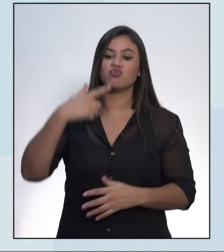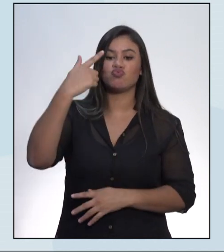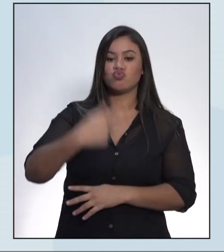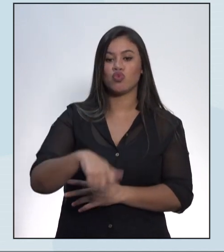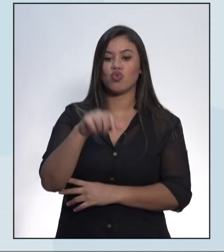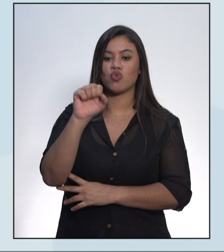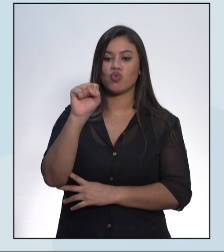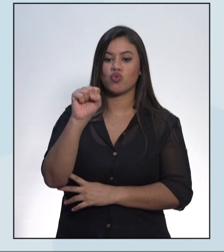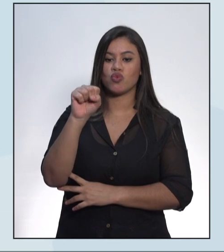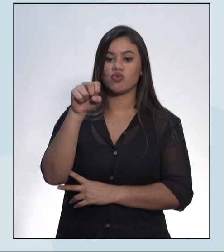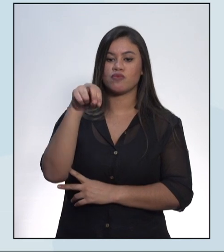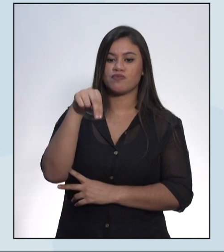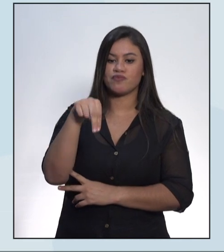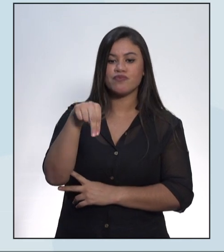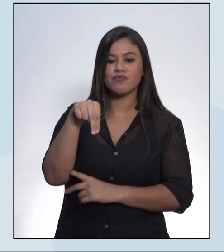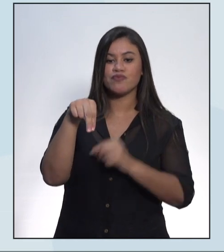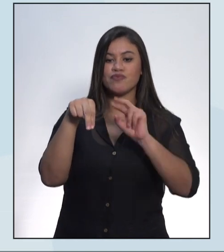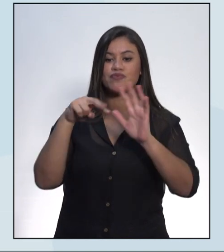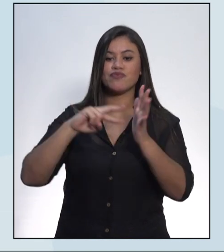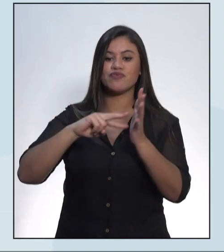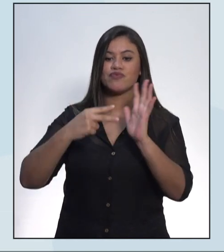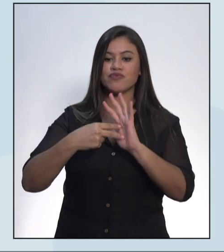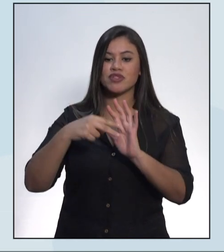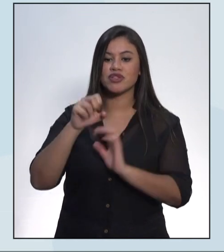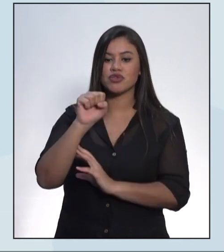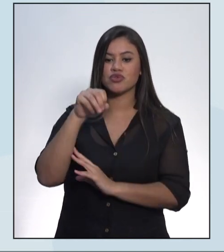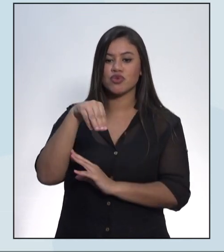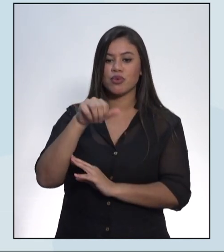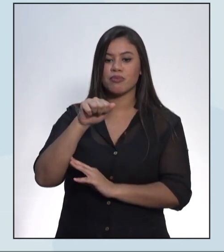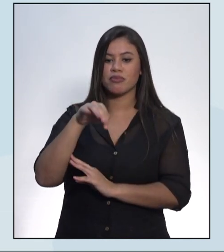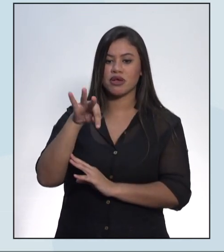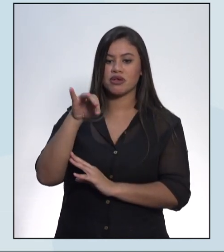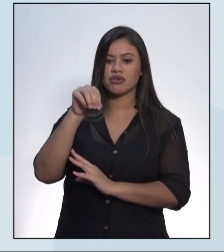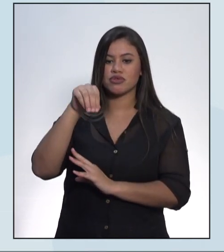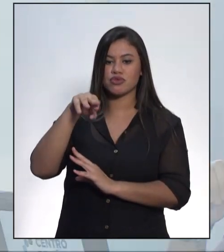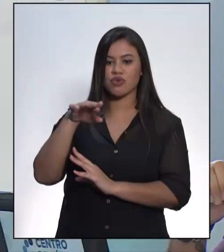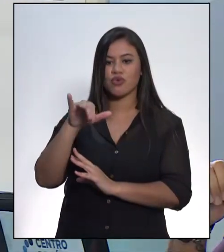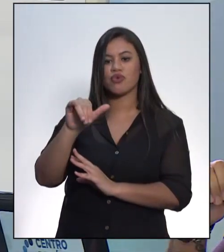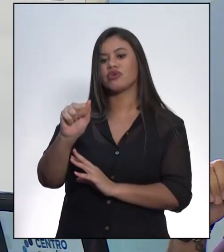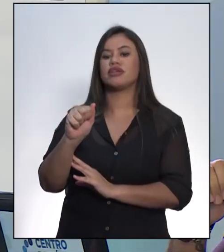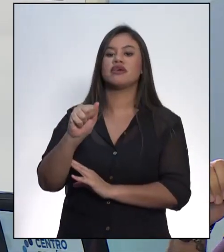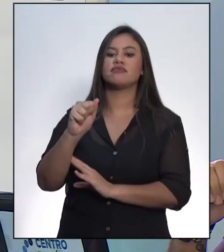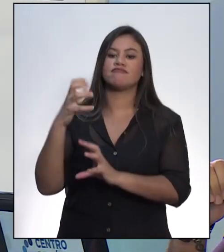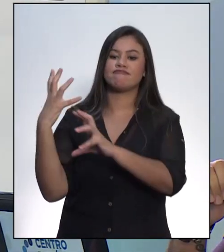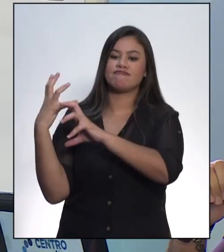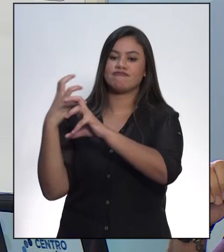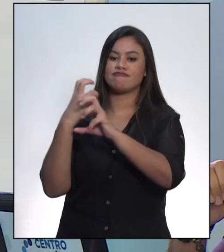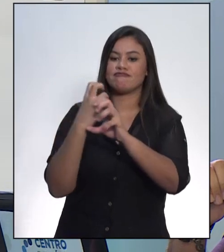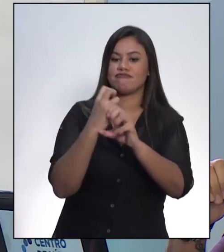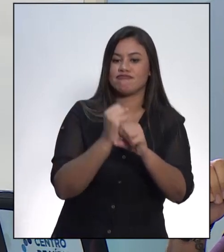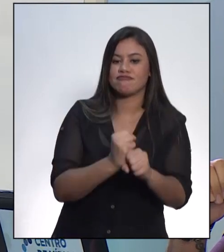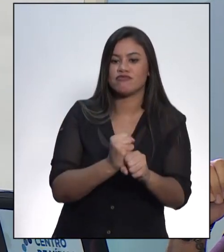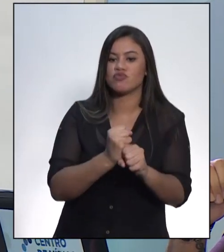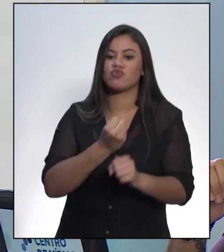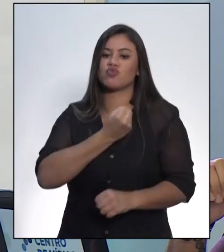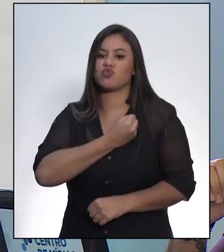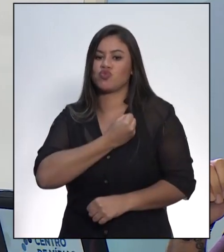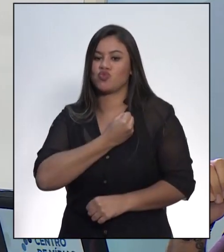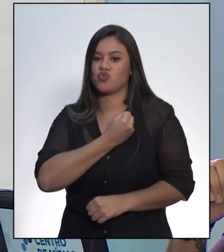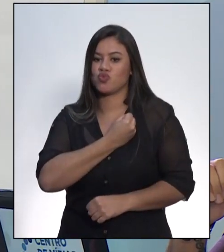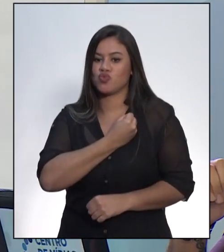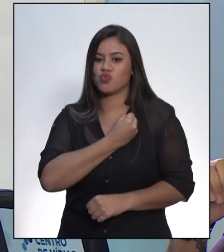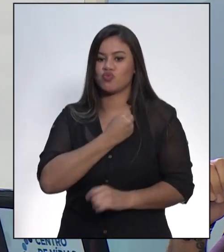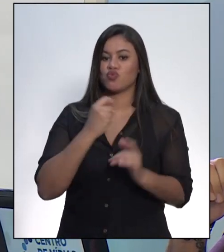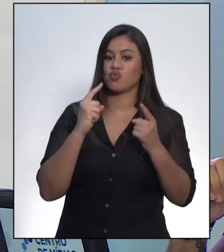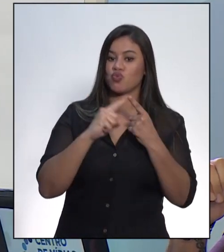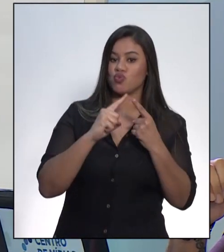a somatória dos N primeiros termos, nós vamos ter da seguinte, eu pegava o primeiro termo,